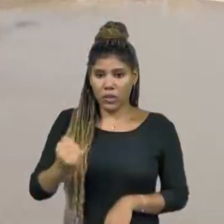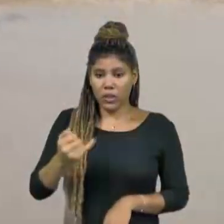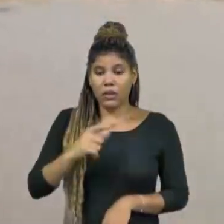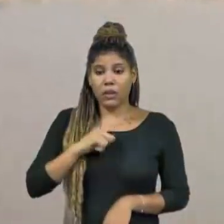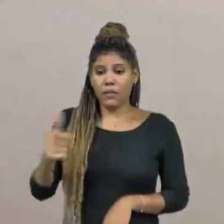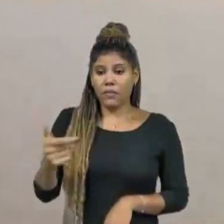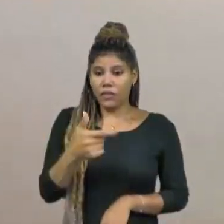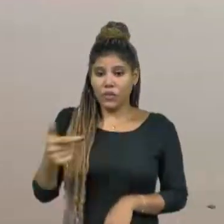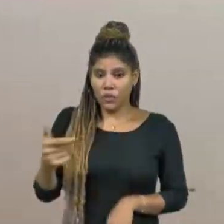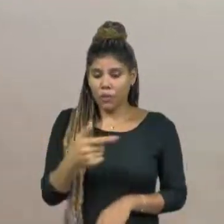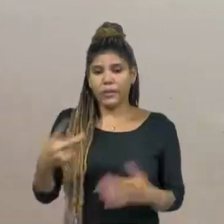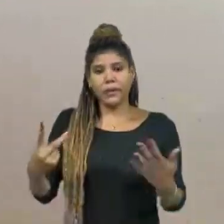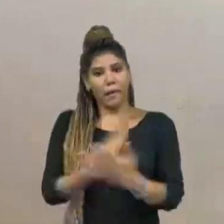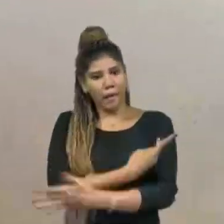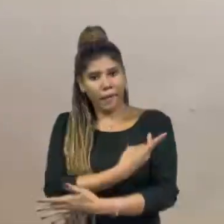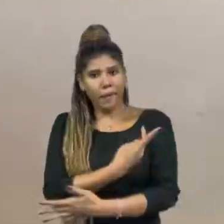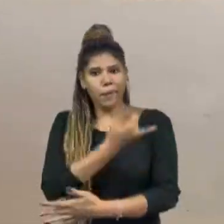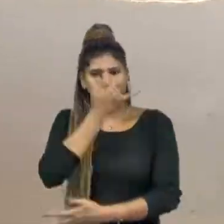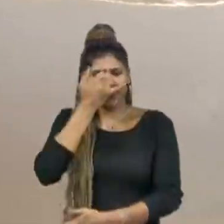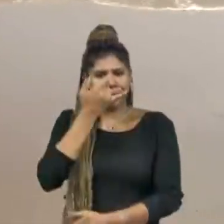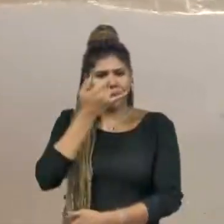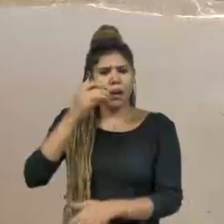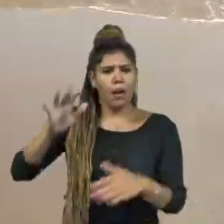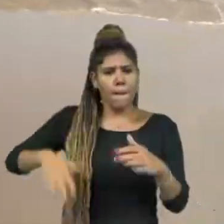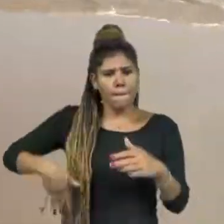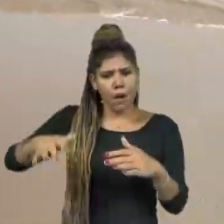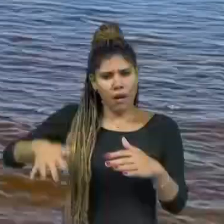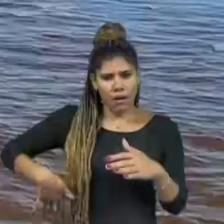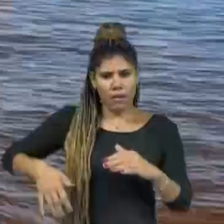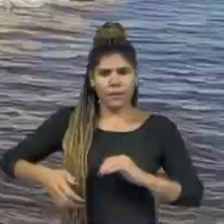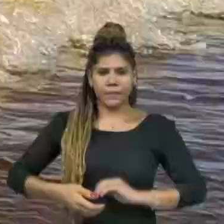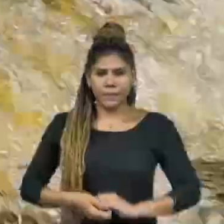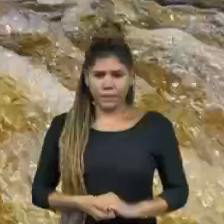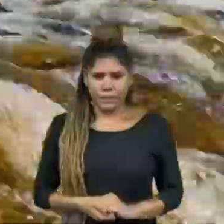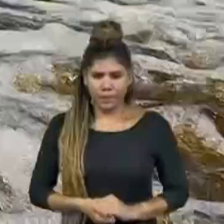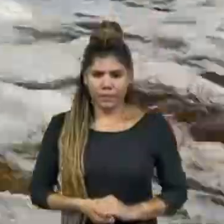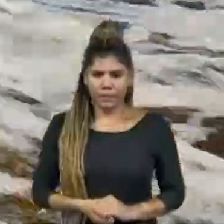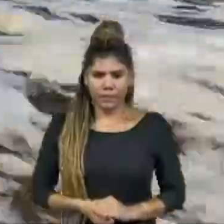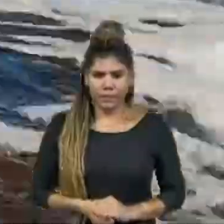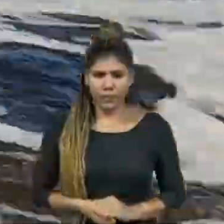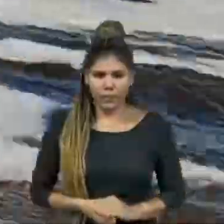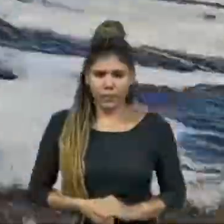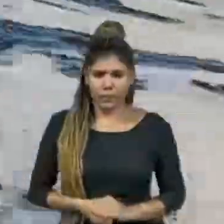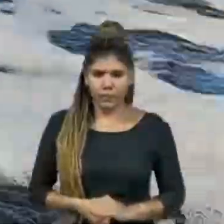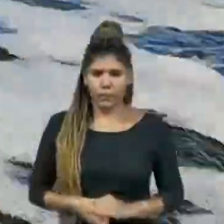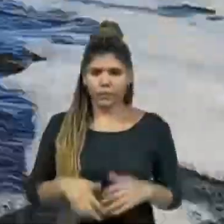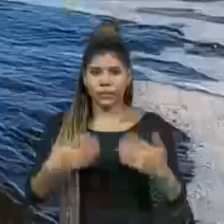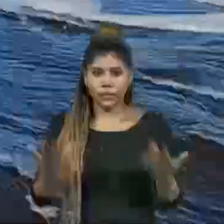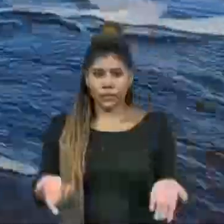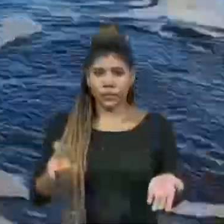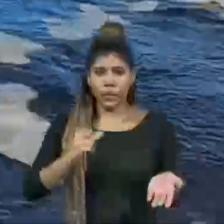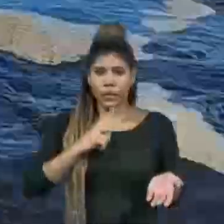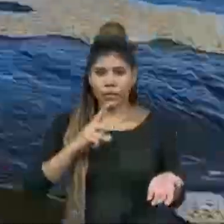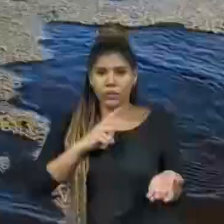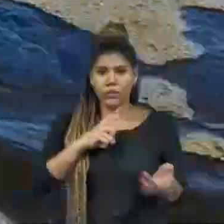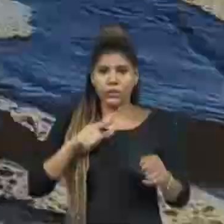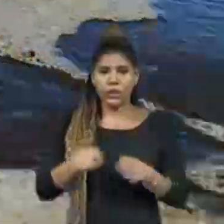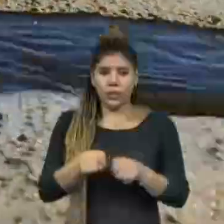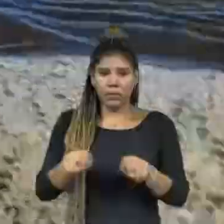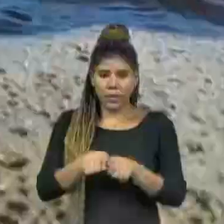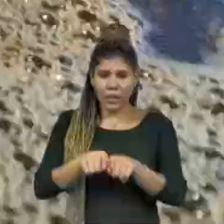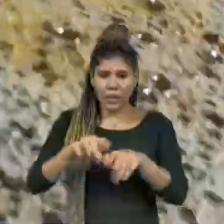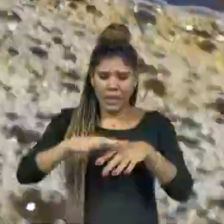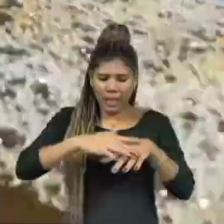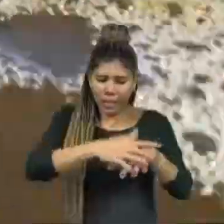de afogamento na Praia do Futuro, segundo a Companhia de Salvamento. Além destes casos, a aparição de manchas nas águas